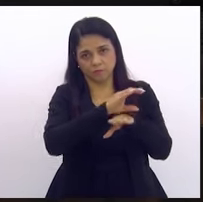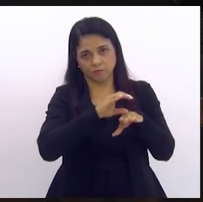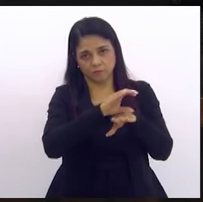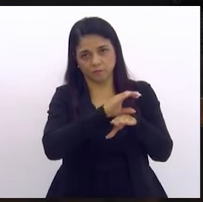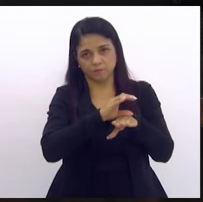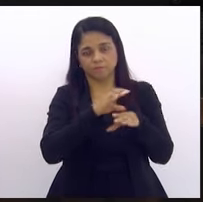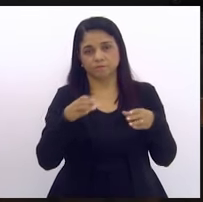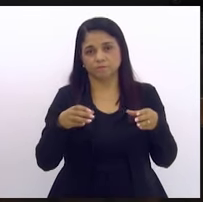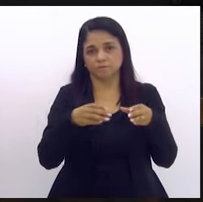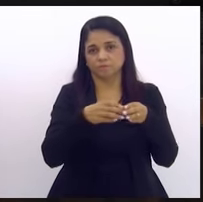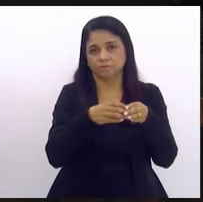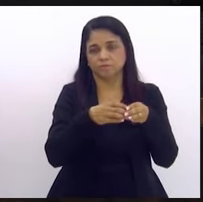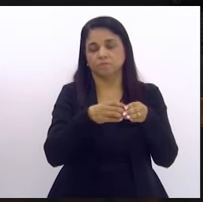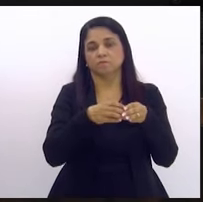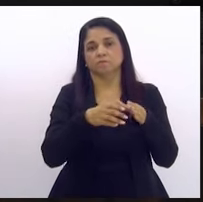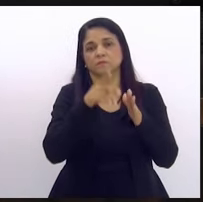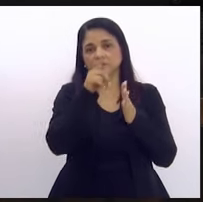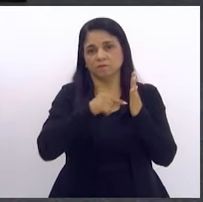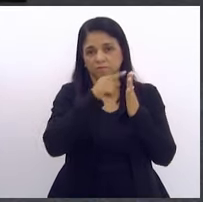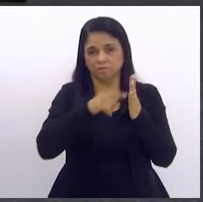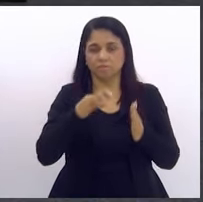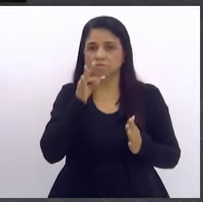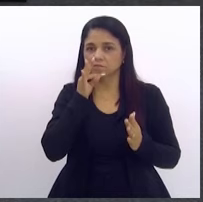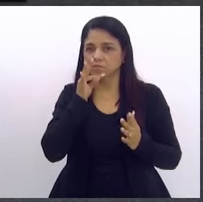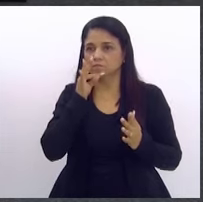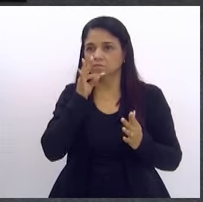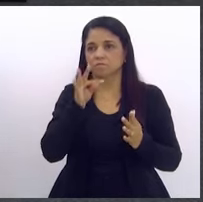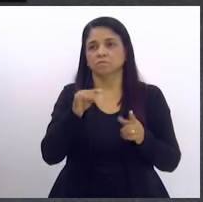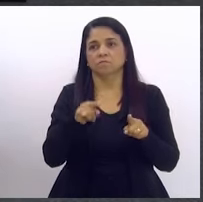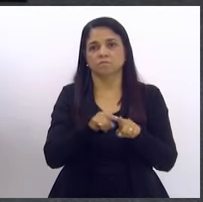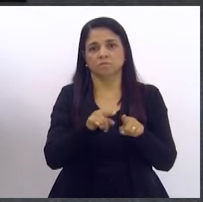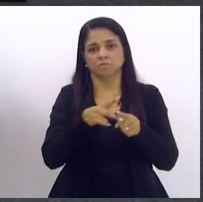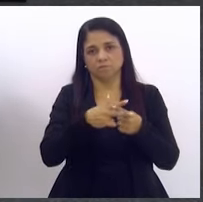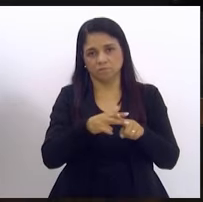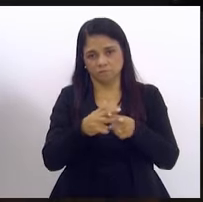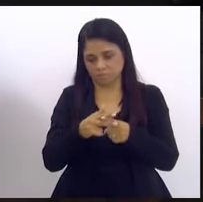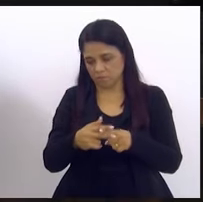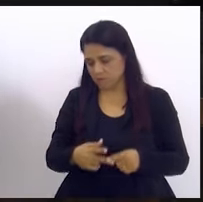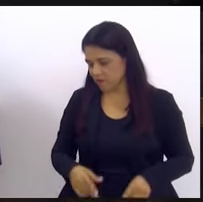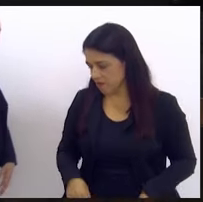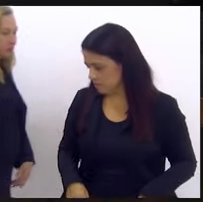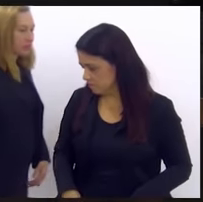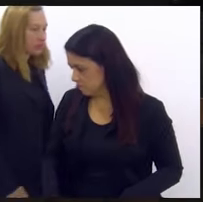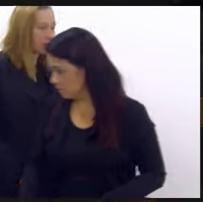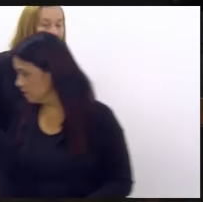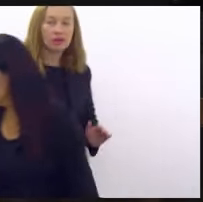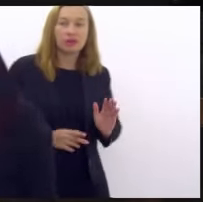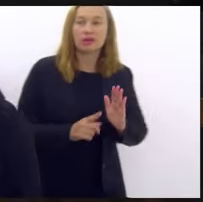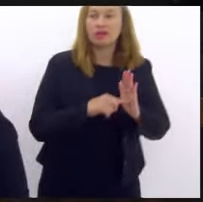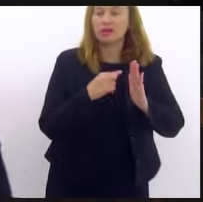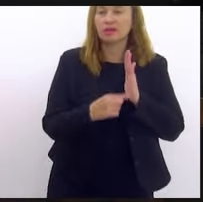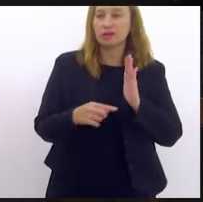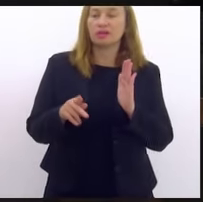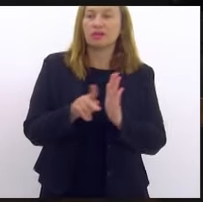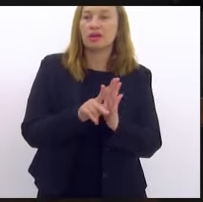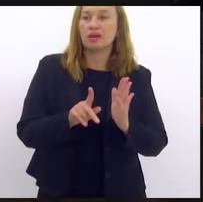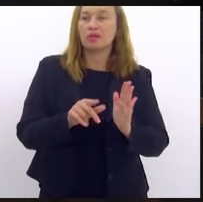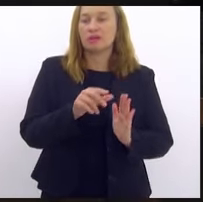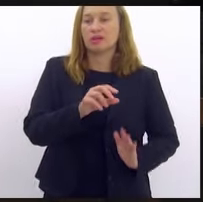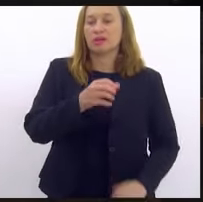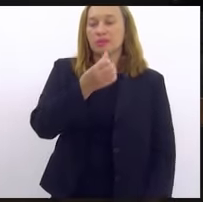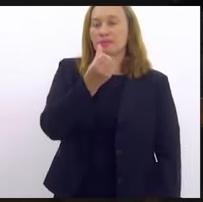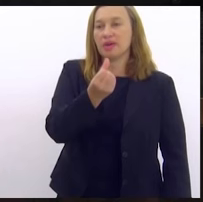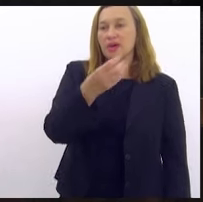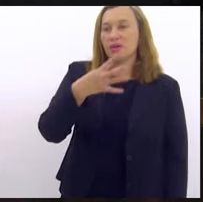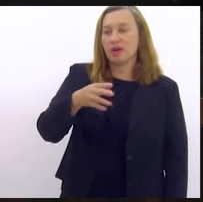Comissão de Emendas Constitucionais e Veto, deputado Jorge Felipe Neto. Pela manutenção, presidente. Veto total aposto ao projeto de lei número